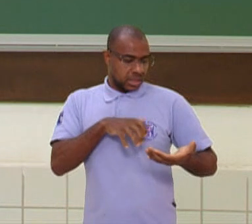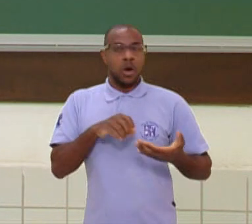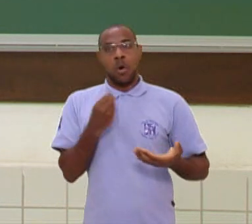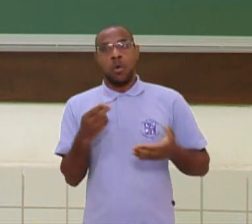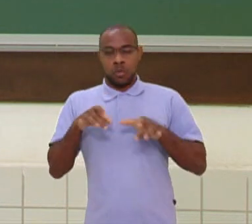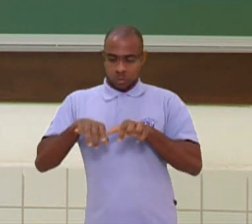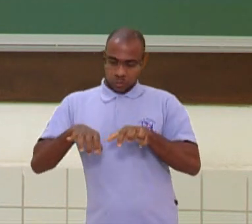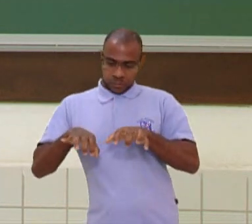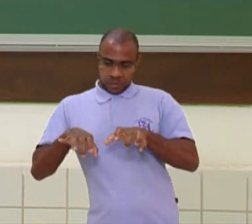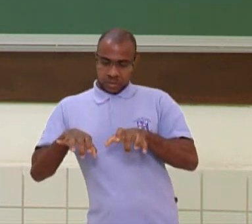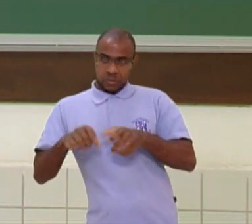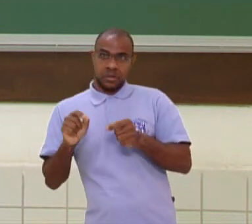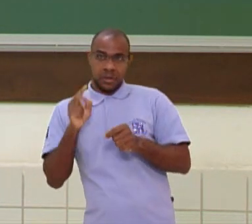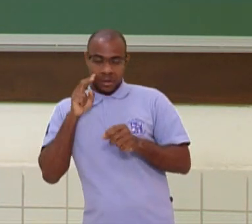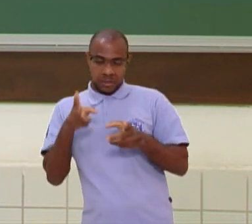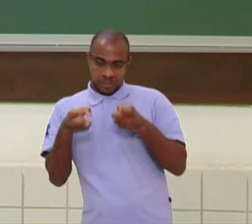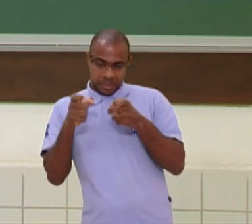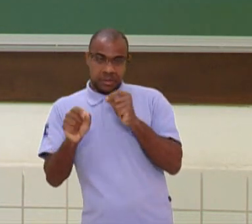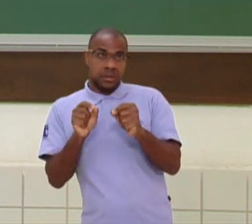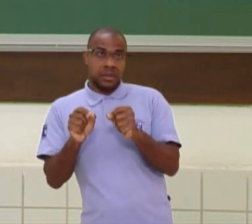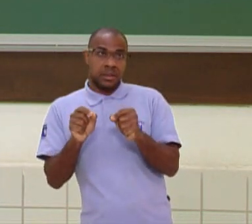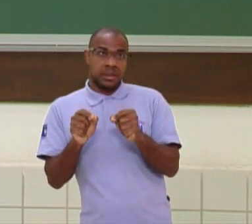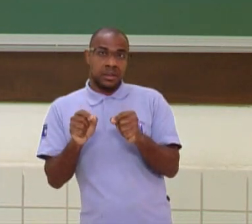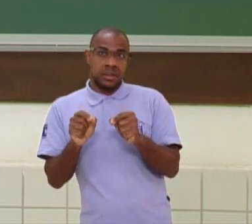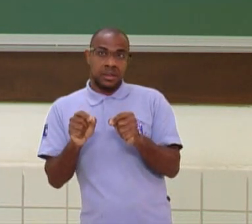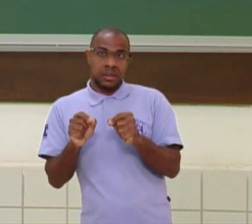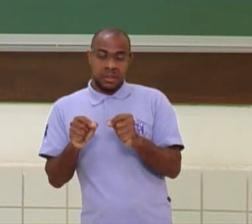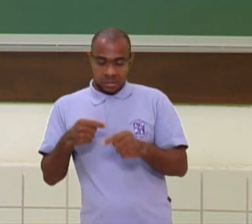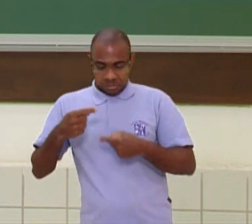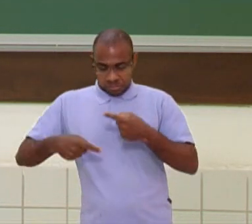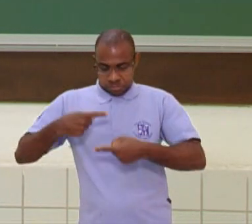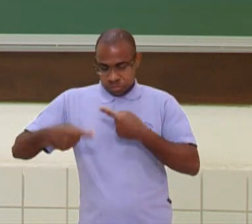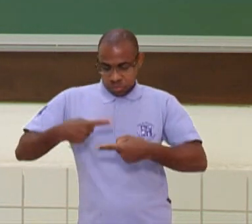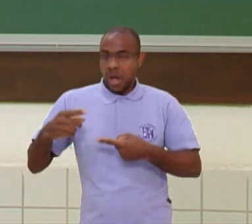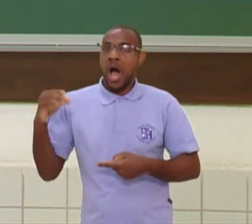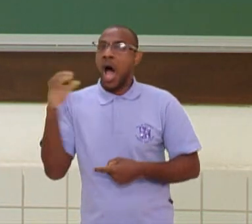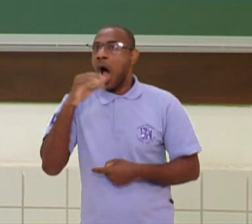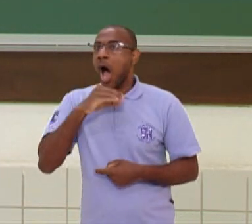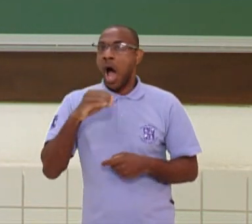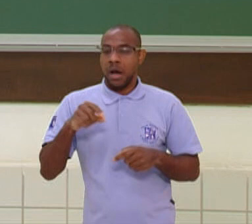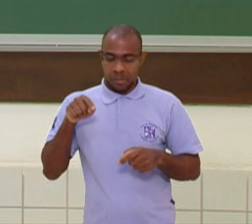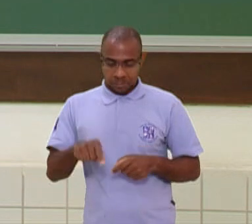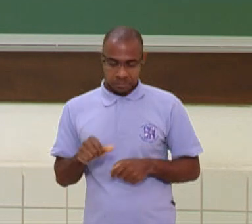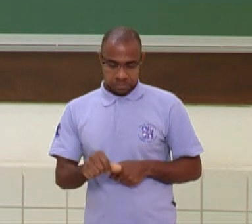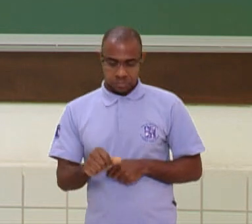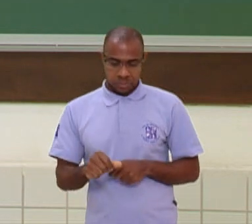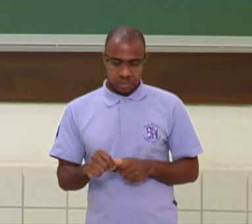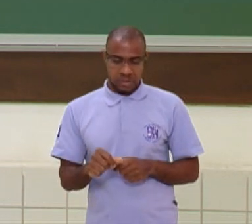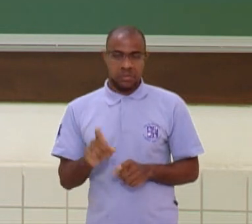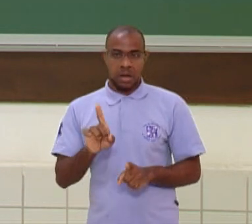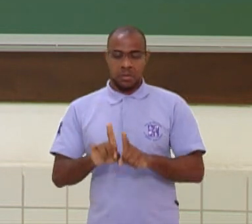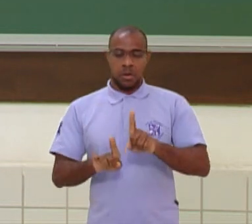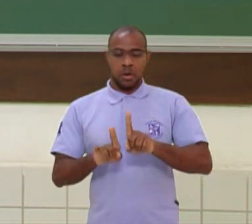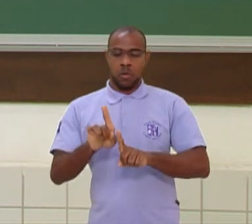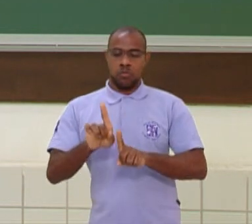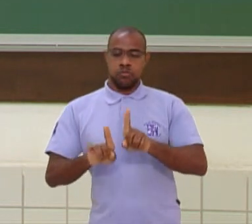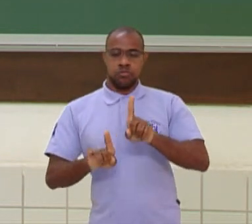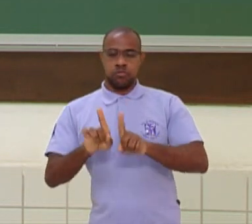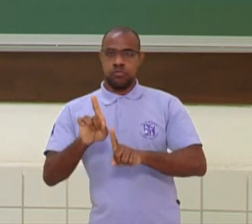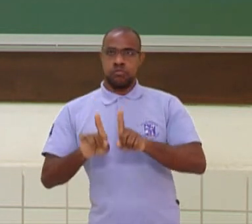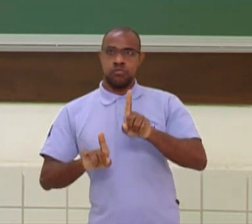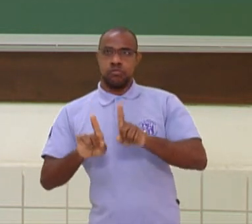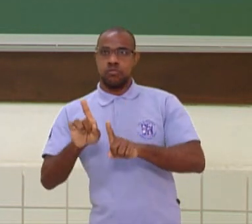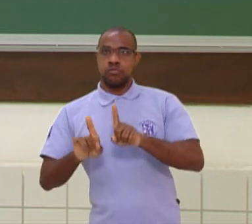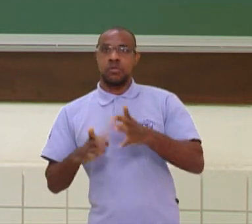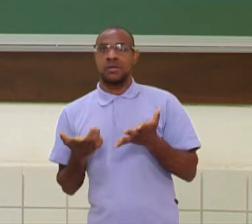ou o computador da escola. Percebam que o processador vai ter uma certa velocidade. Ele vai estar oscilando em tantos gigahertz. Poxa,